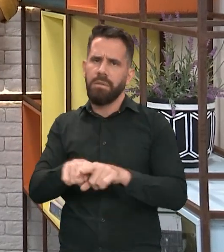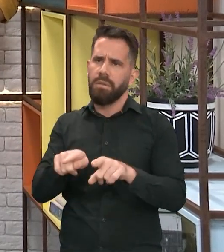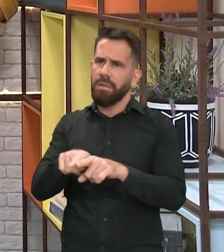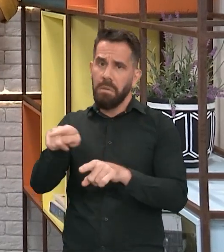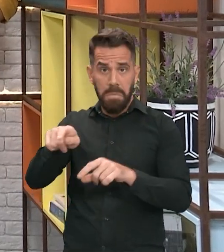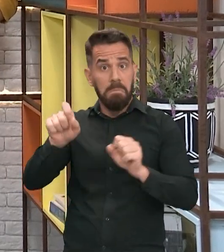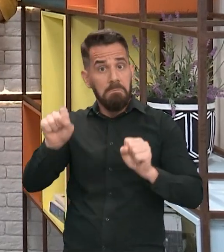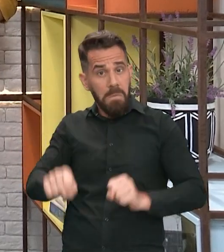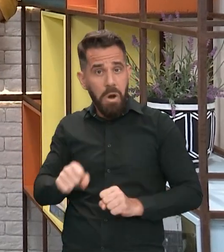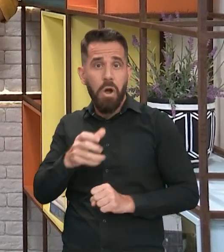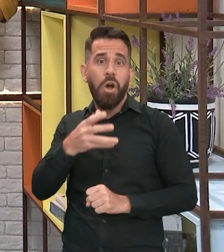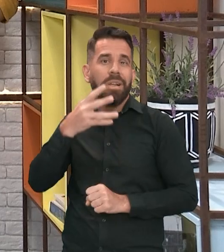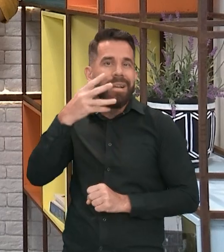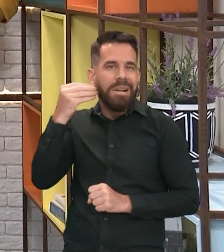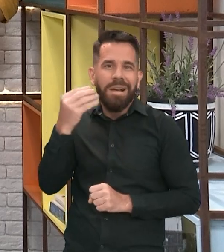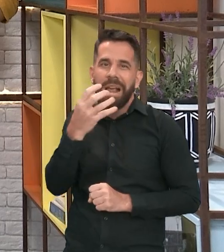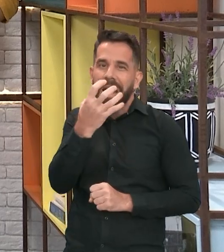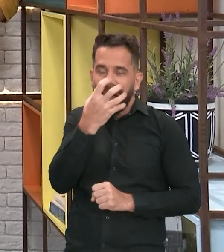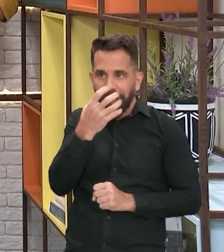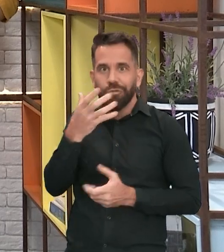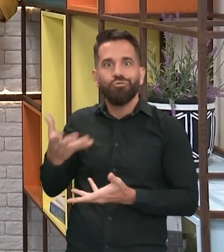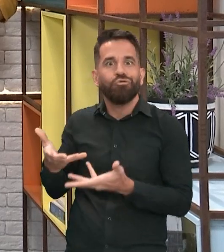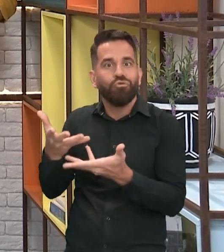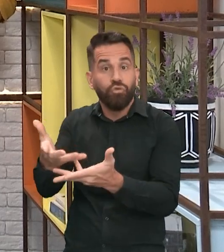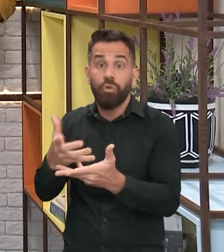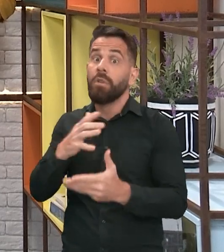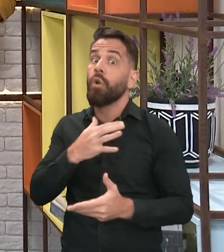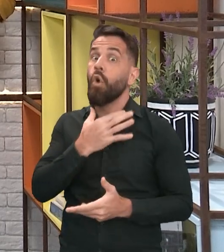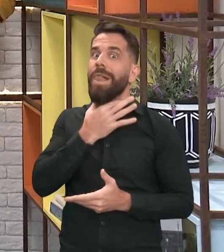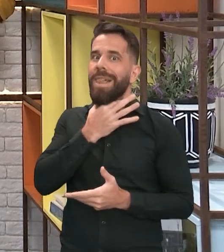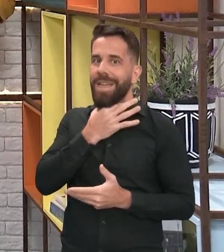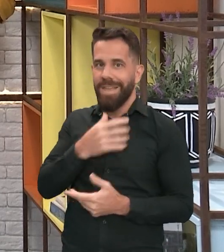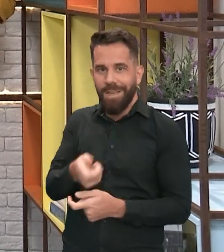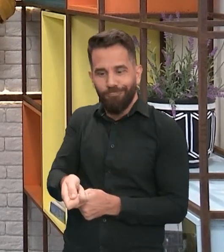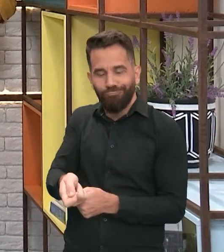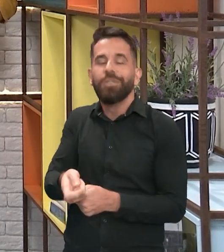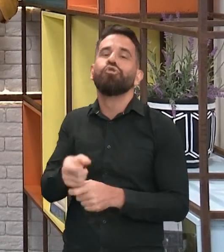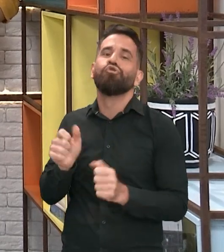os animaizinhos de estimação também, desde que estejam com coleira. Se quiser mais